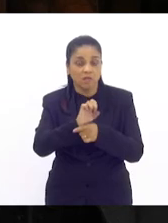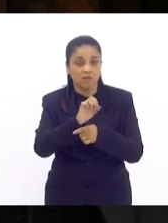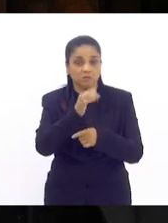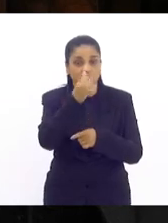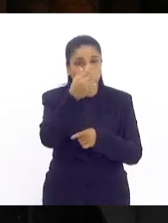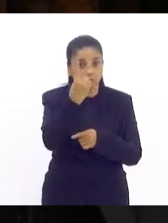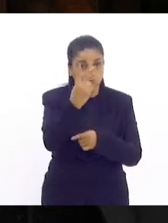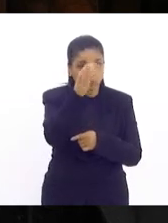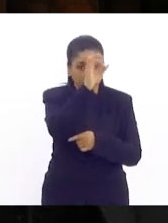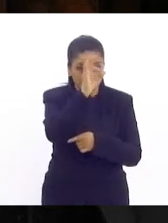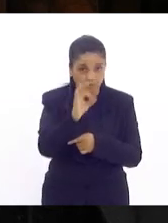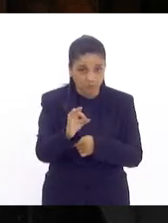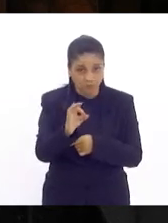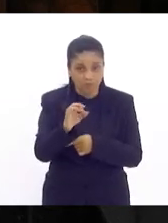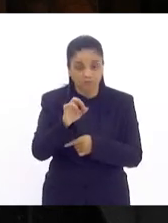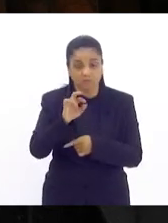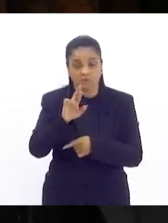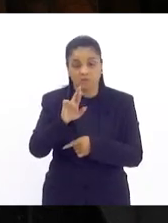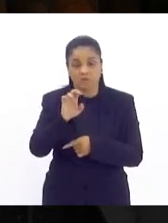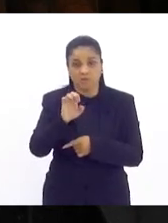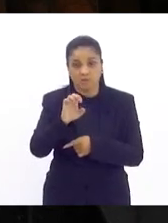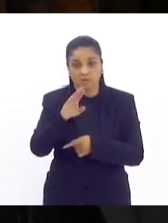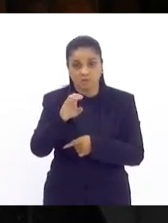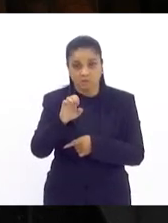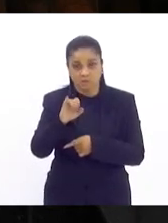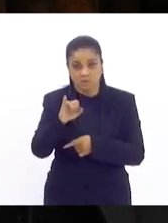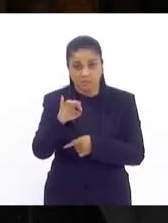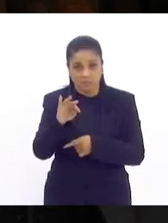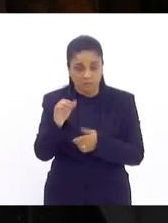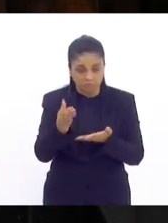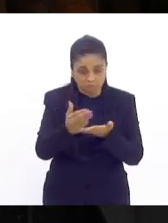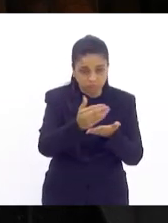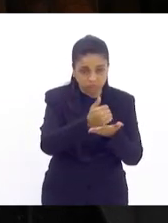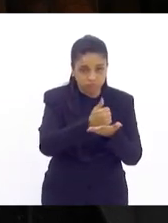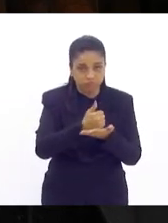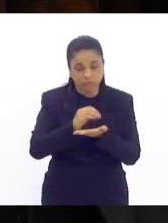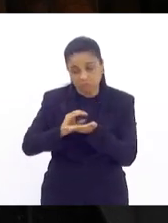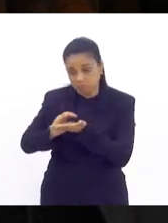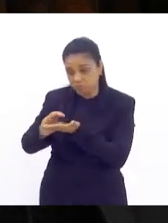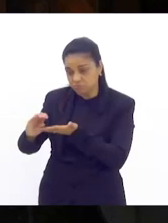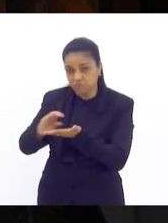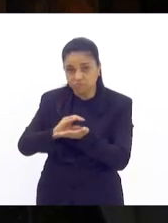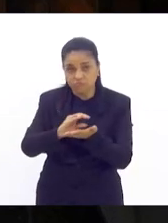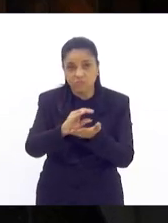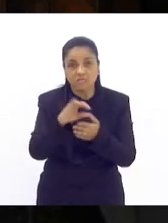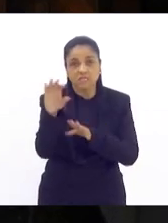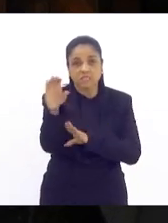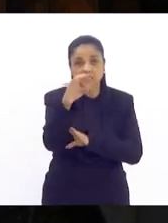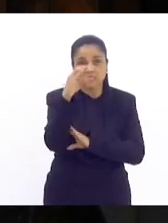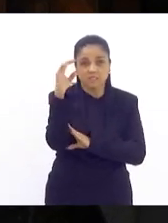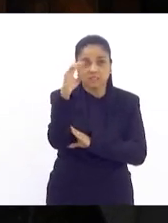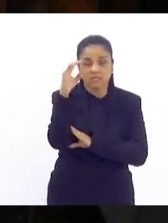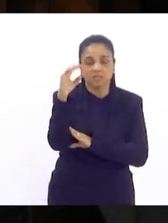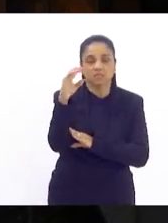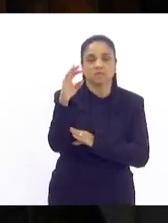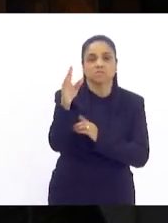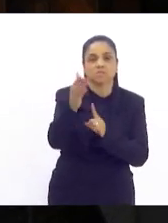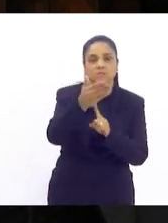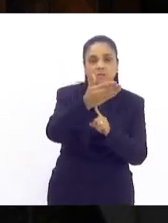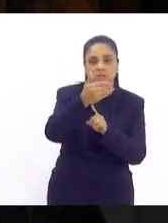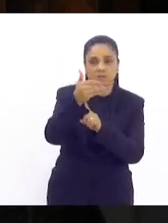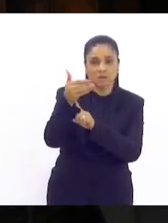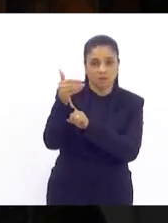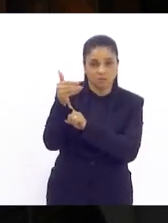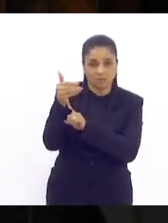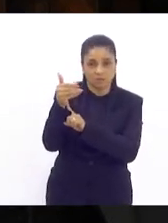das receitas tem que ser investidos em ciências tecnologia e